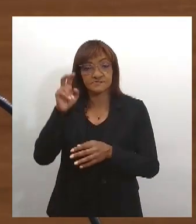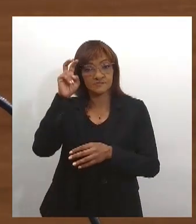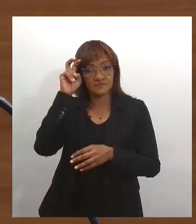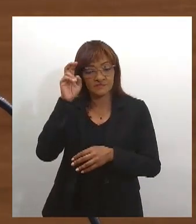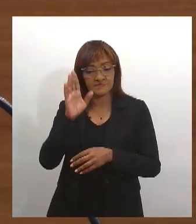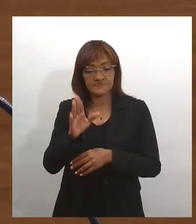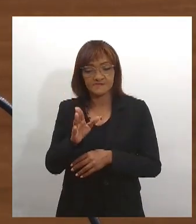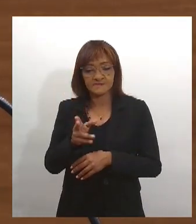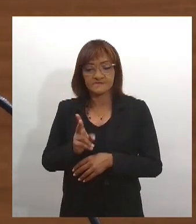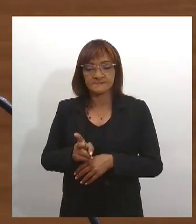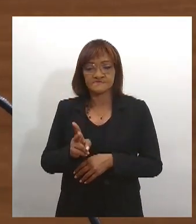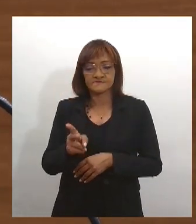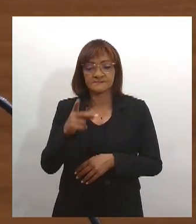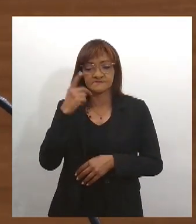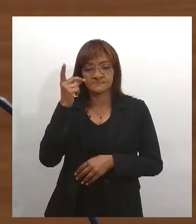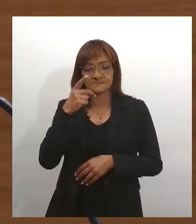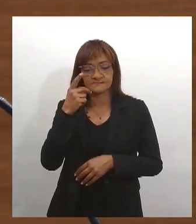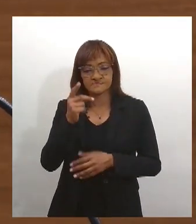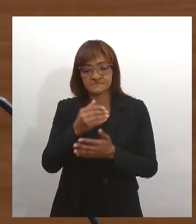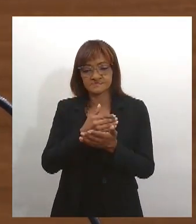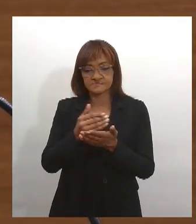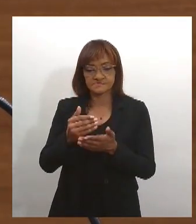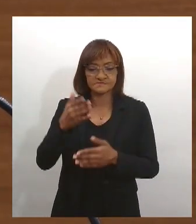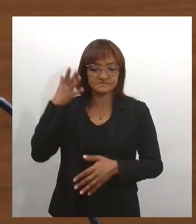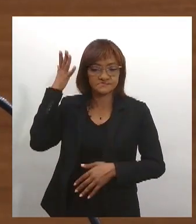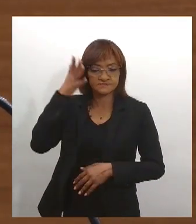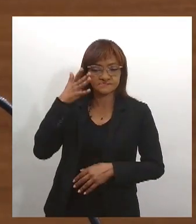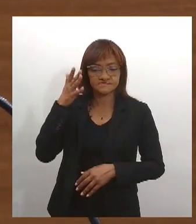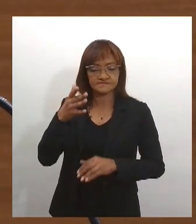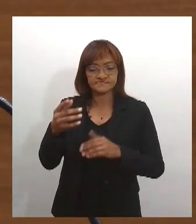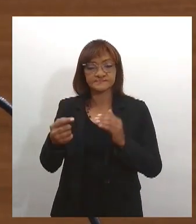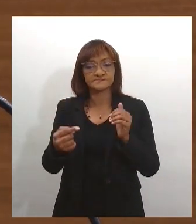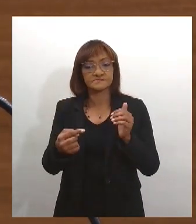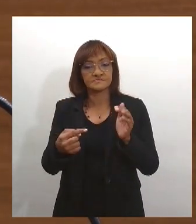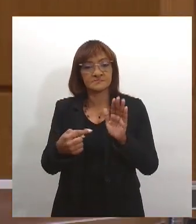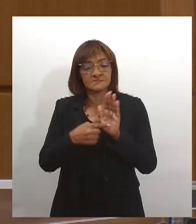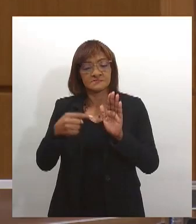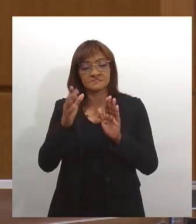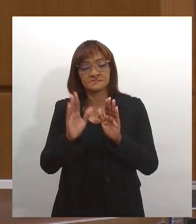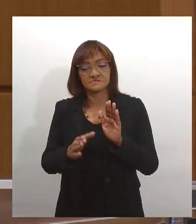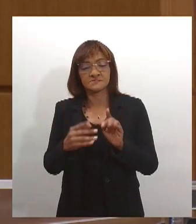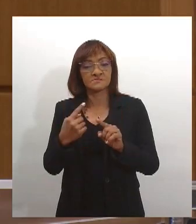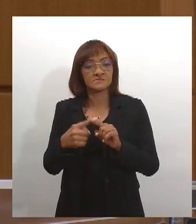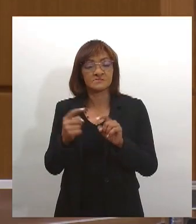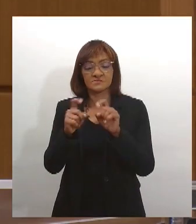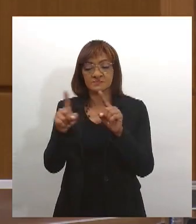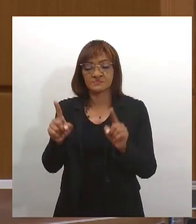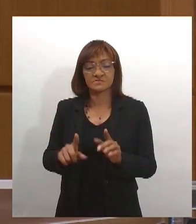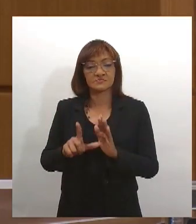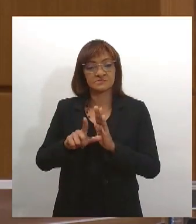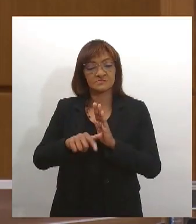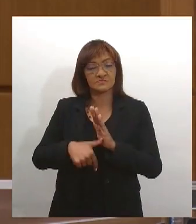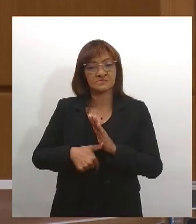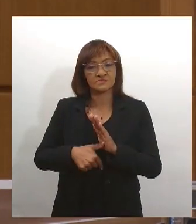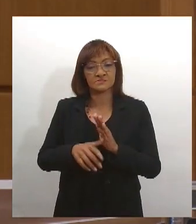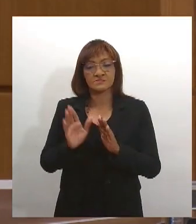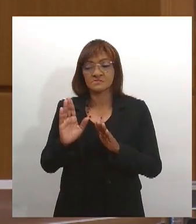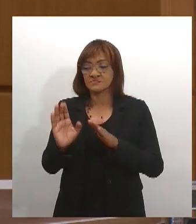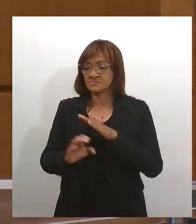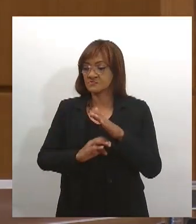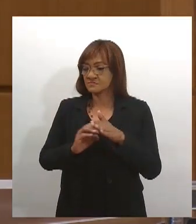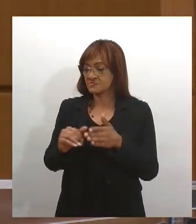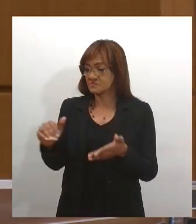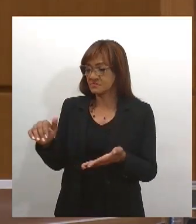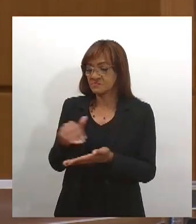Brasil iniciou os pronunciamentos denunciando atrasos no pagamento de terceirizados lotados na Secretaria de Estado da